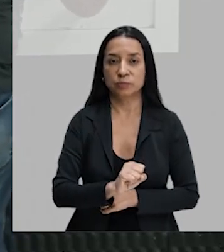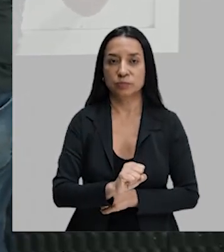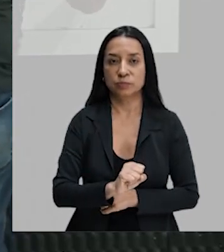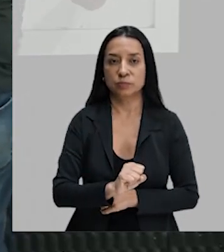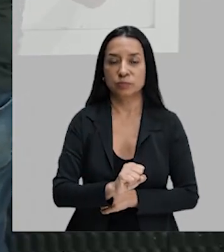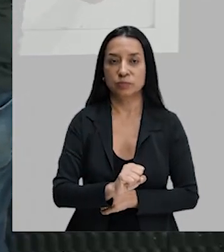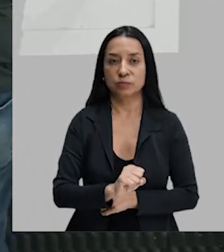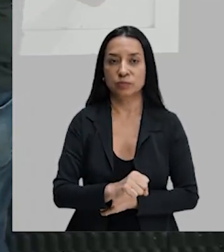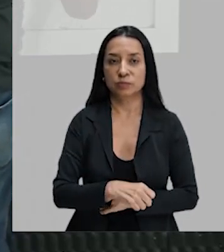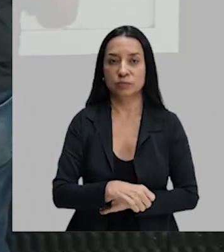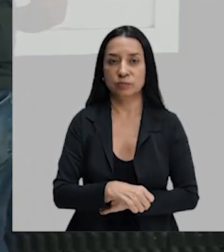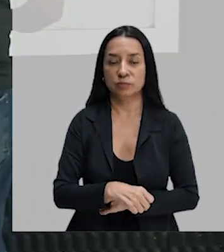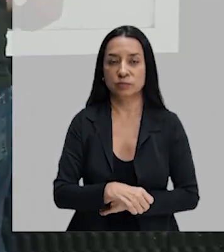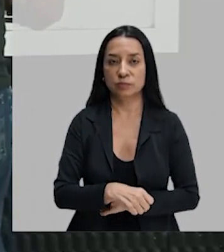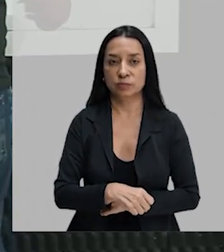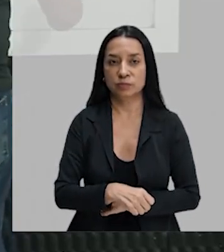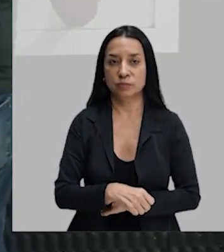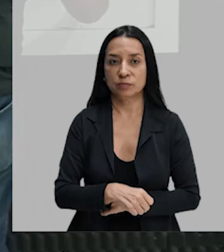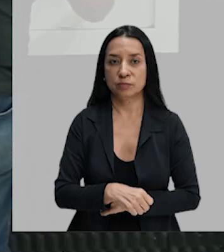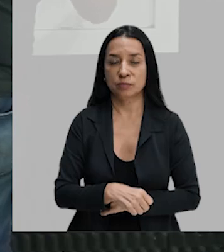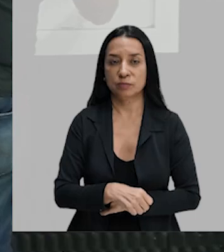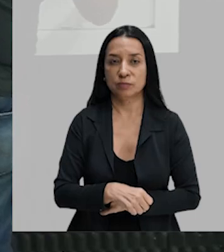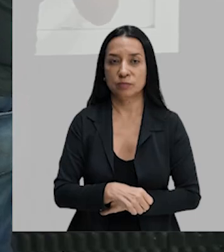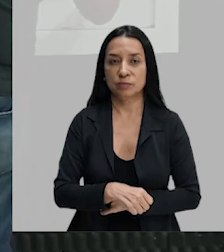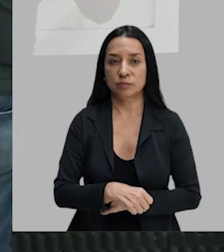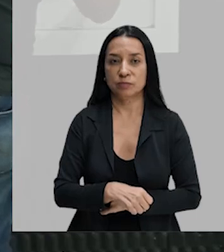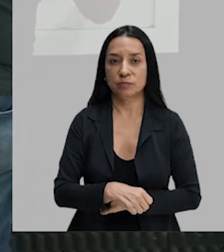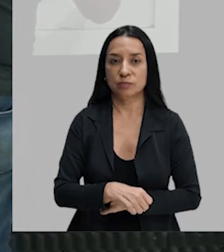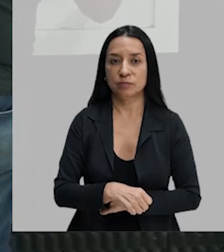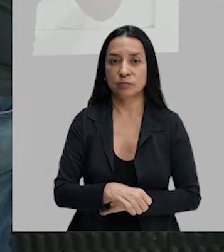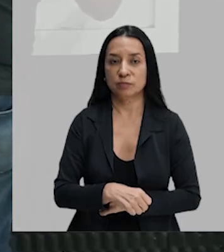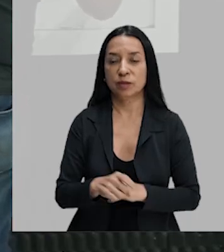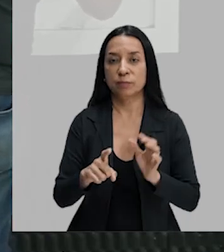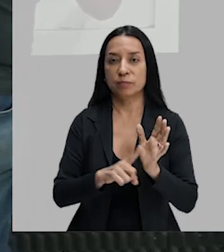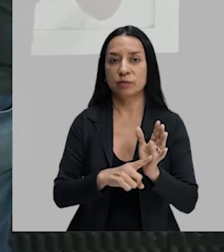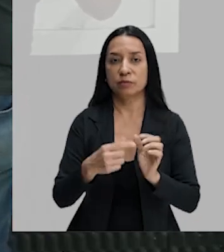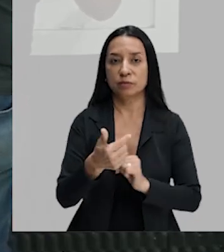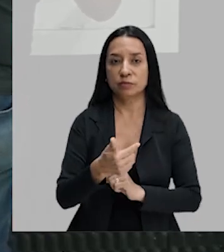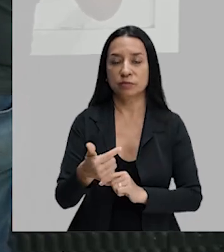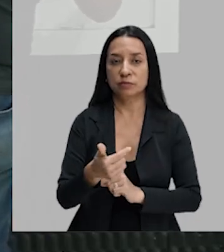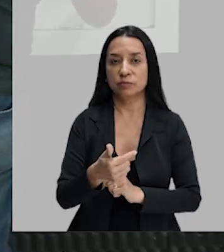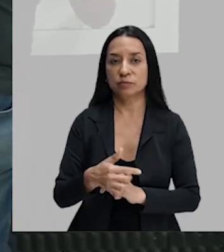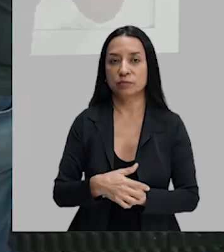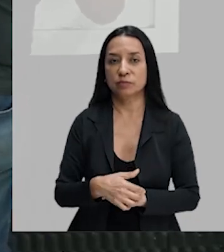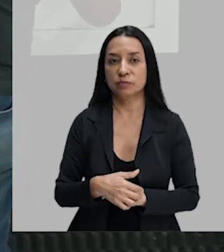aqui vai dar menos 16 com menos seis dá menos 22